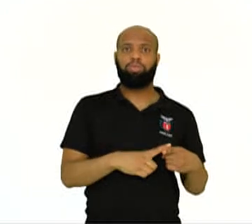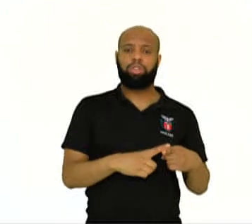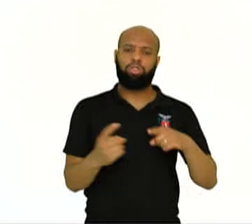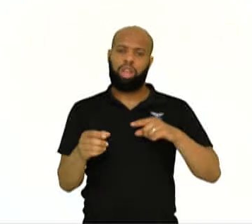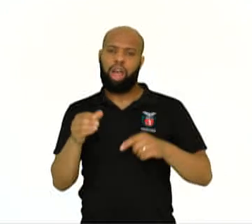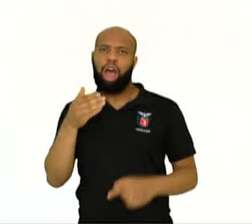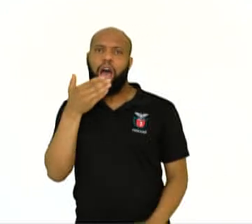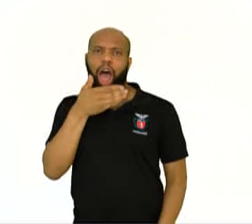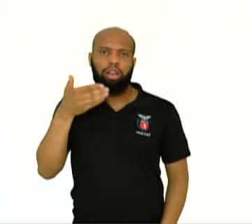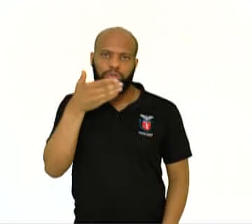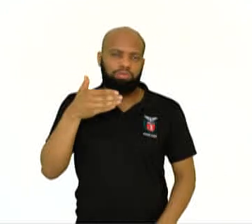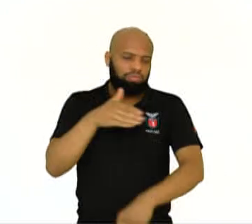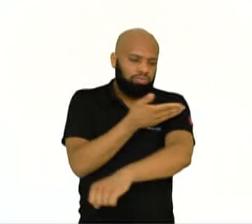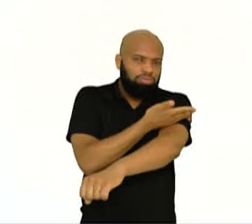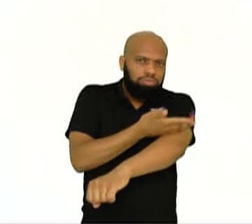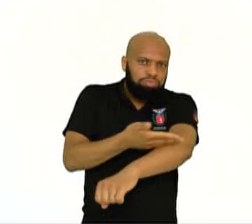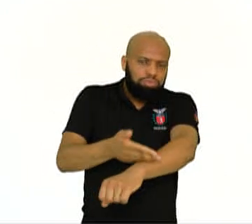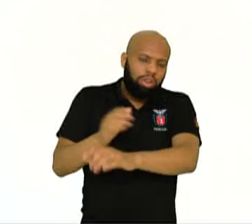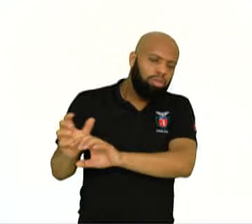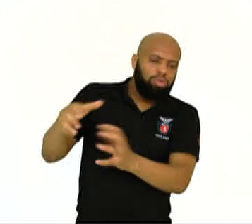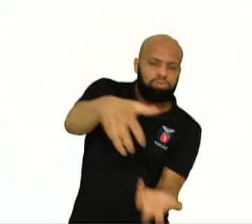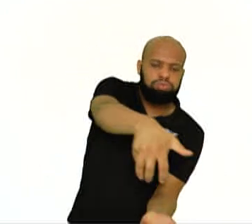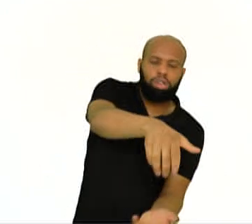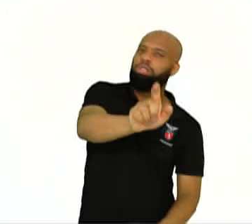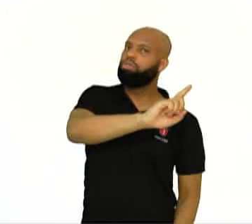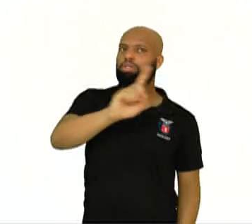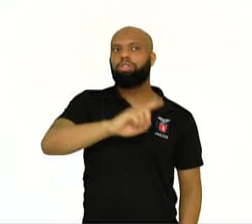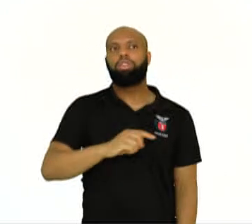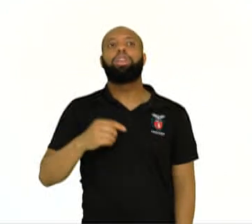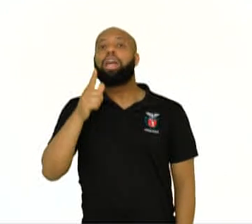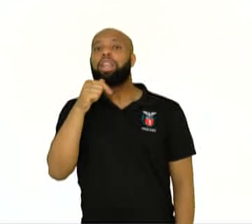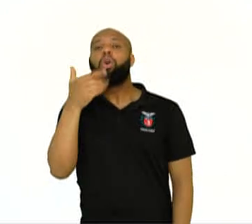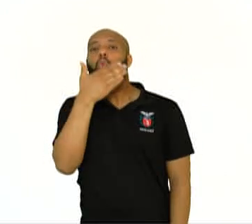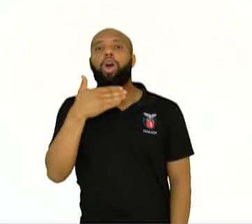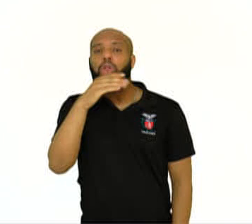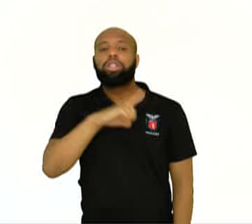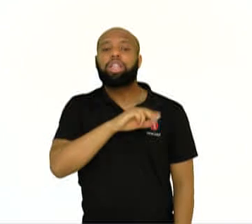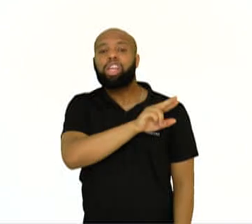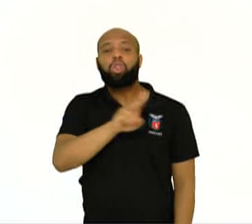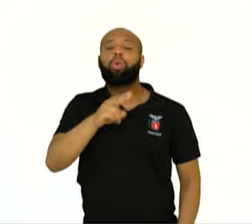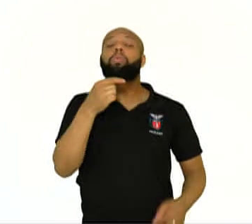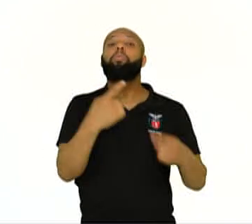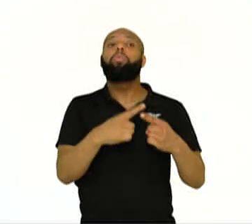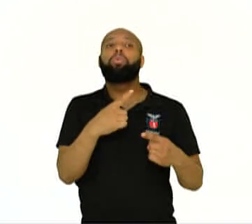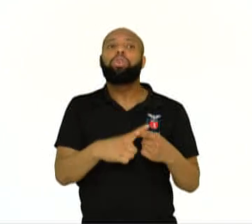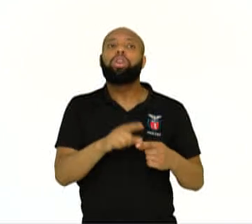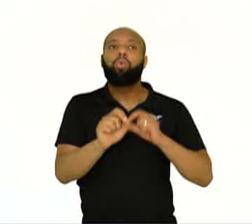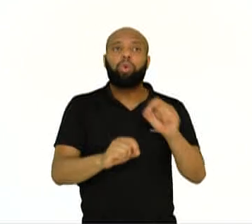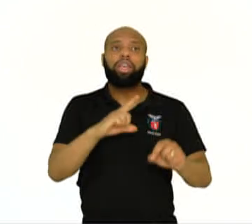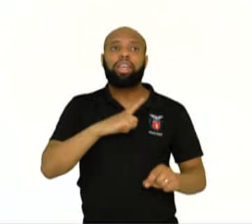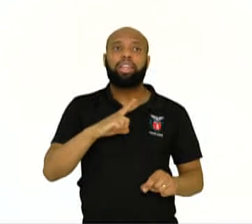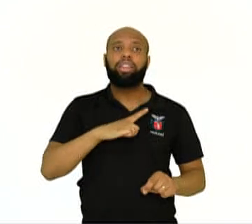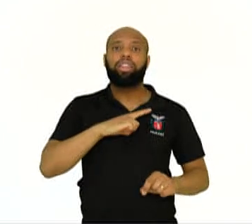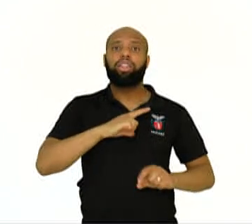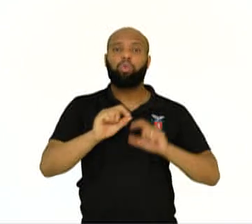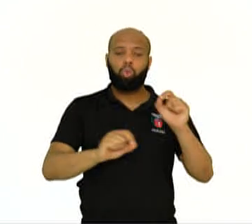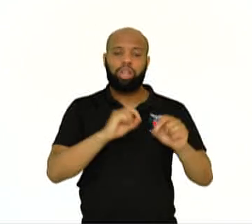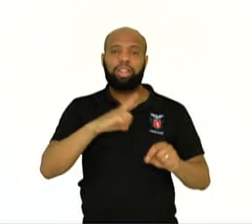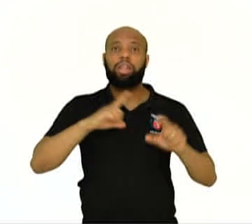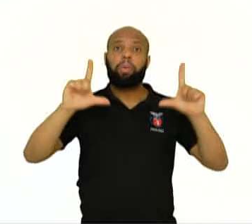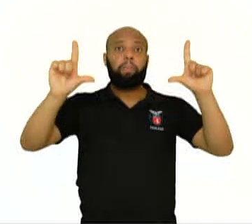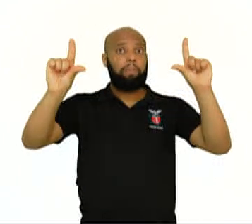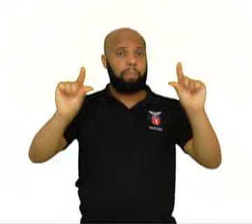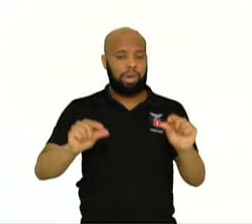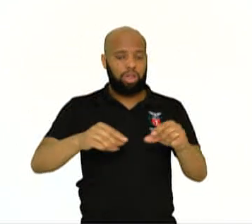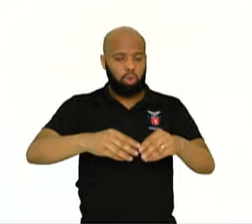derrubou açúcar nos rios e nos lagos. A água doce recebe esse nome porque apresenta uma concentração